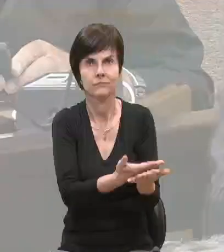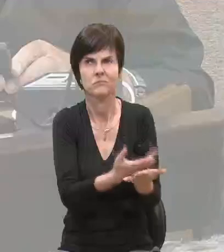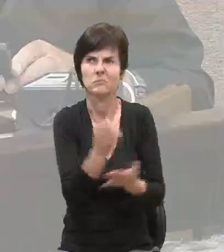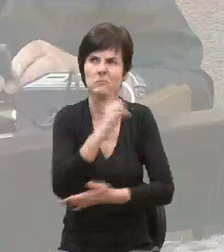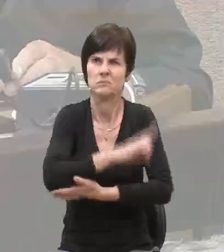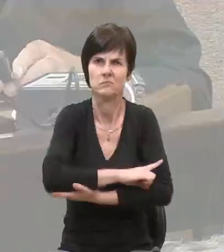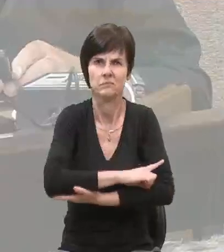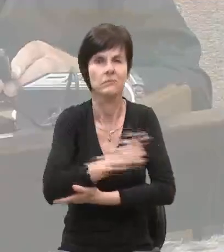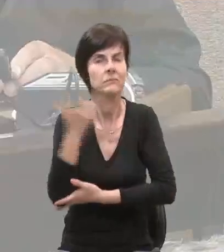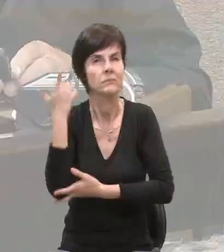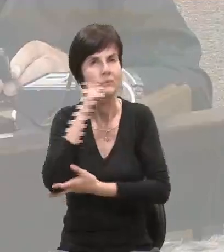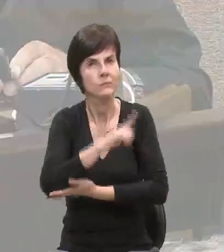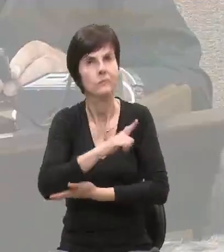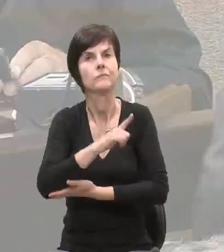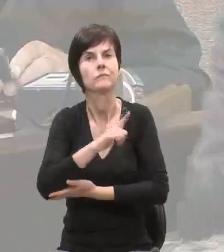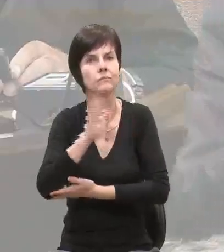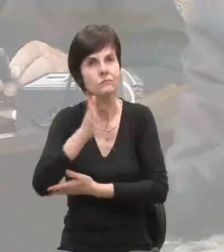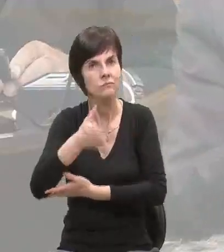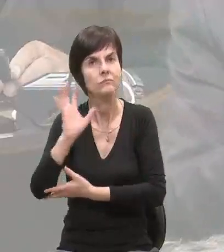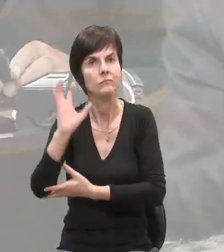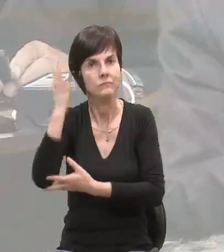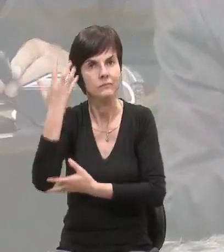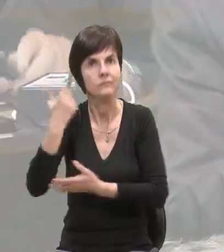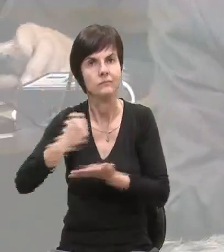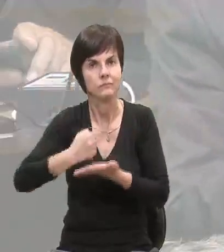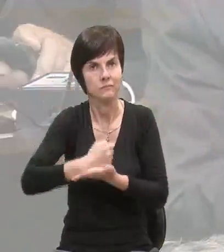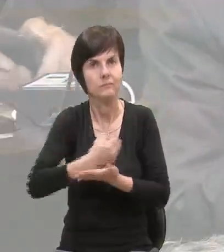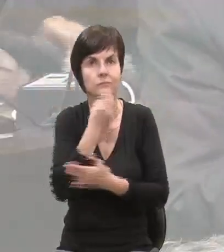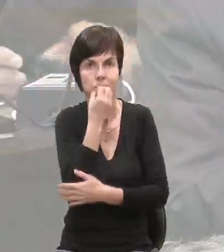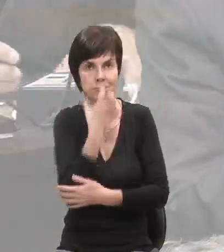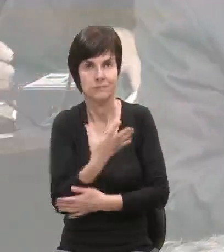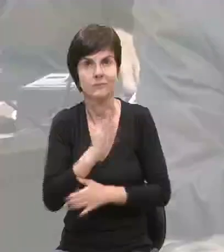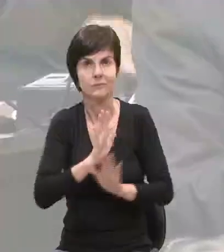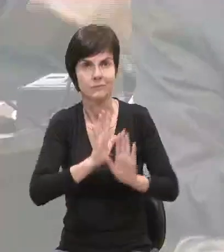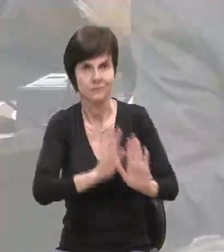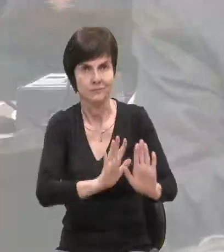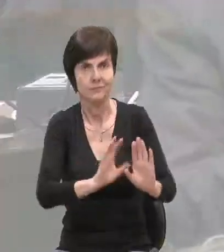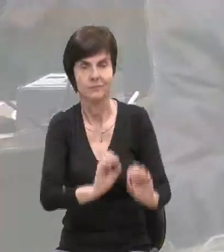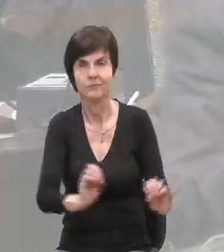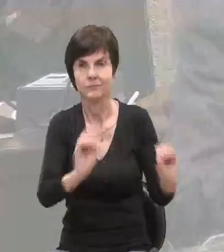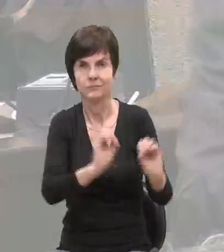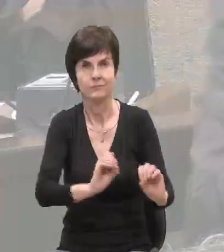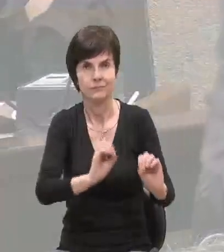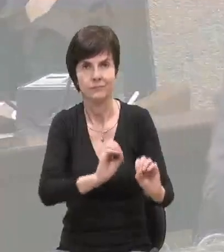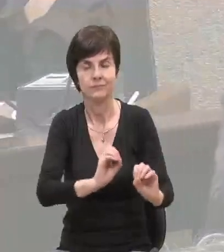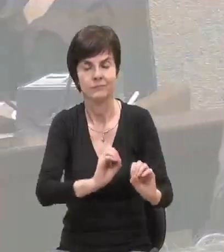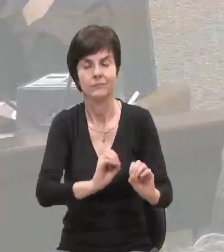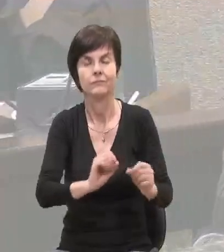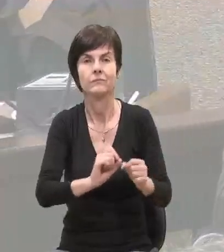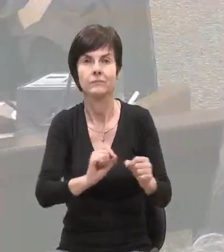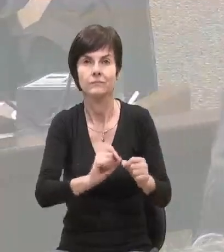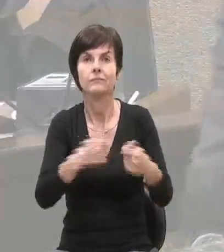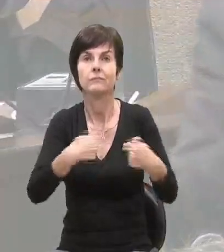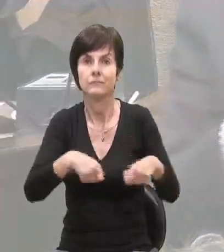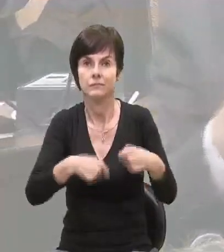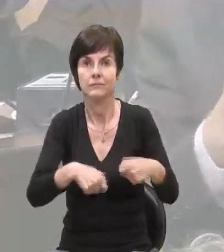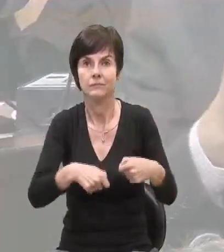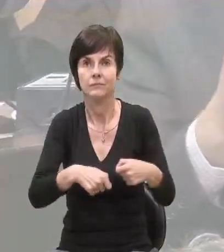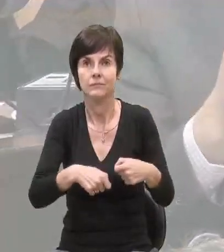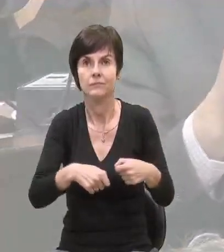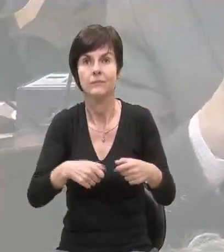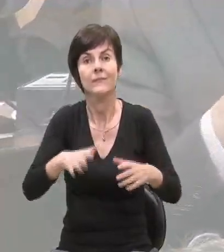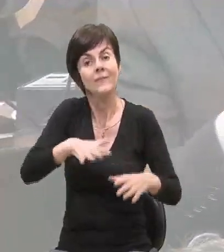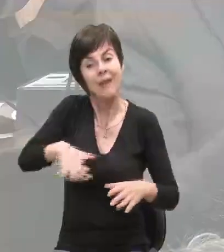outro a gente consegue resolver e fazer uma contratação de uma outra empresa para dar a resposta que a gente precisa. No setor